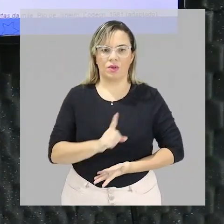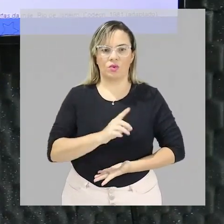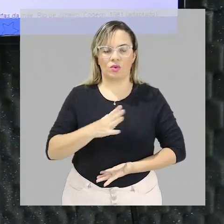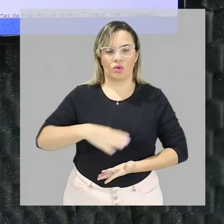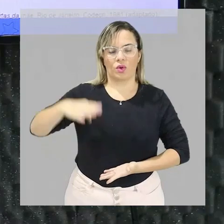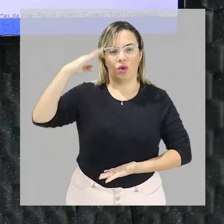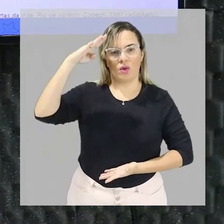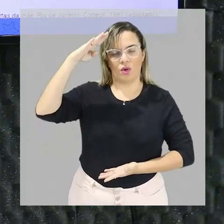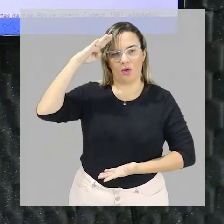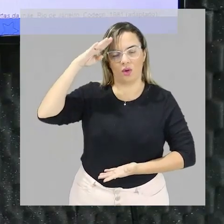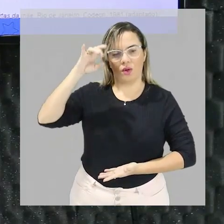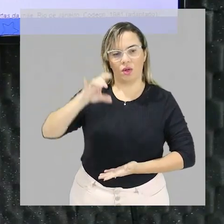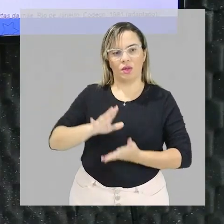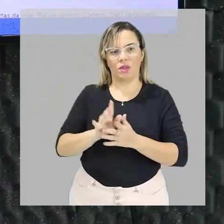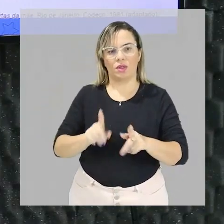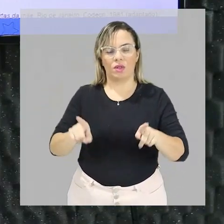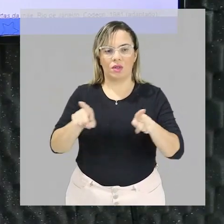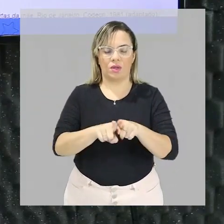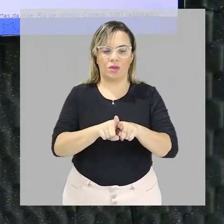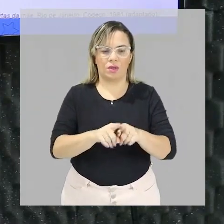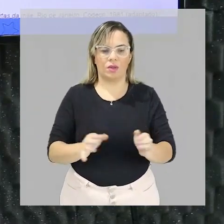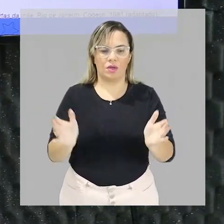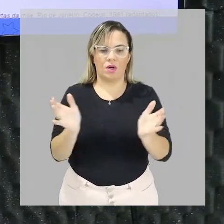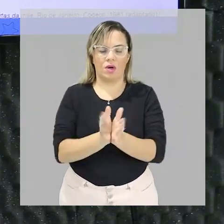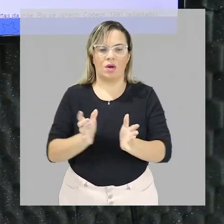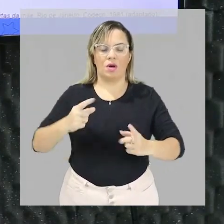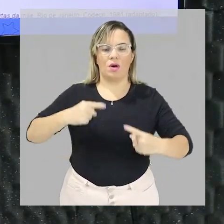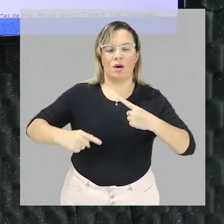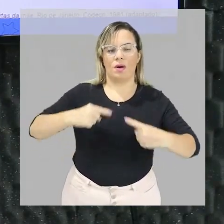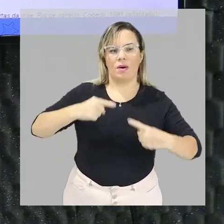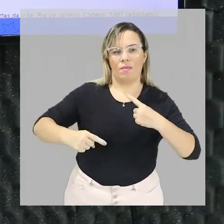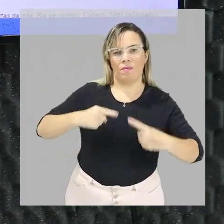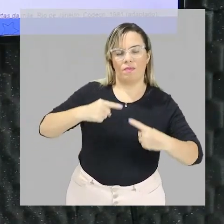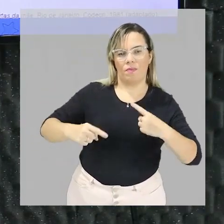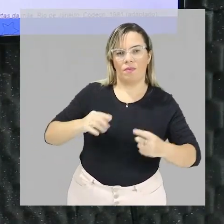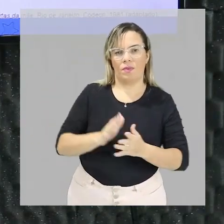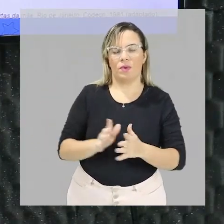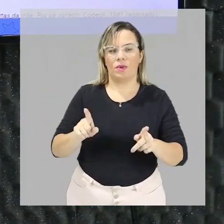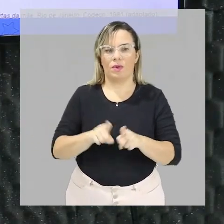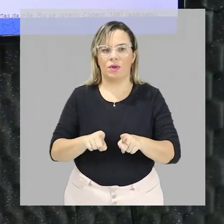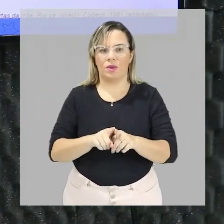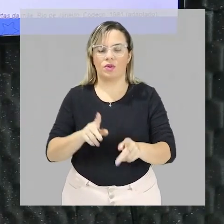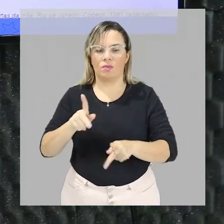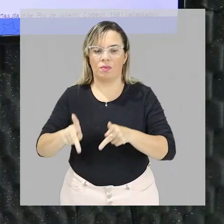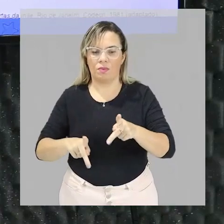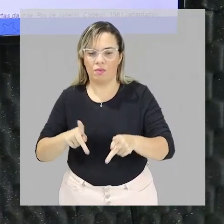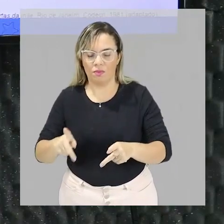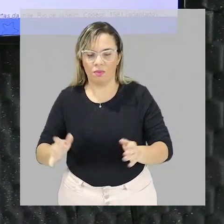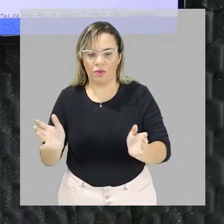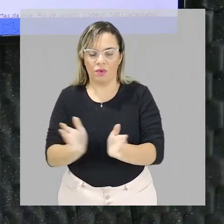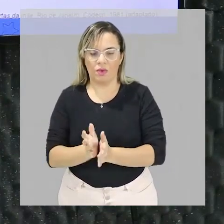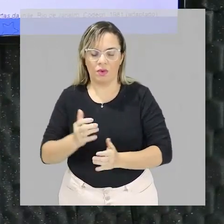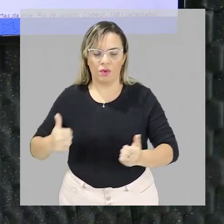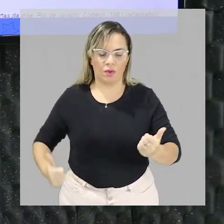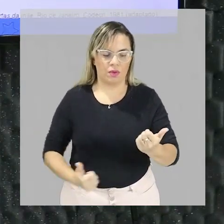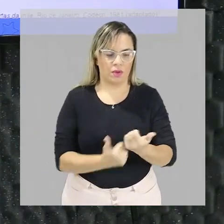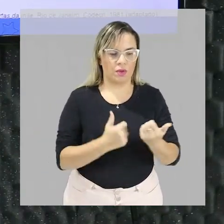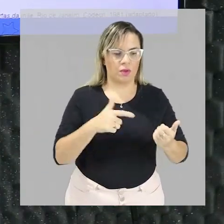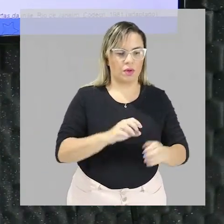militares, mas a classe política e até mesmo os setores civis da sociedade que